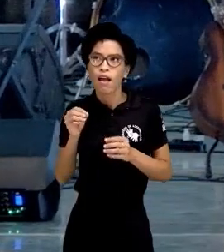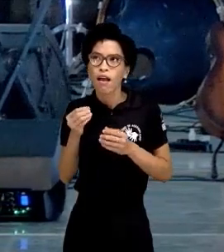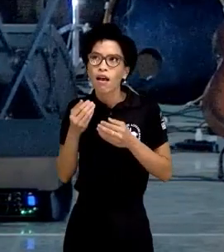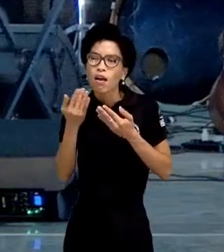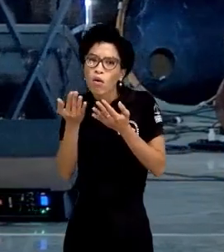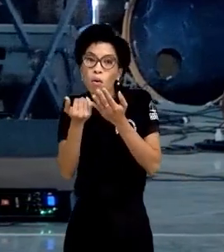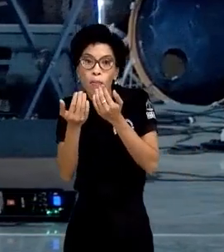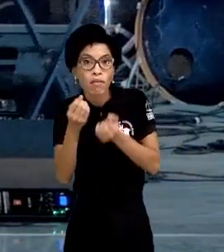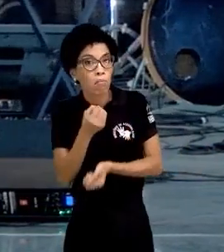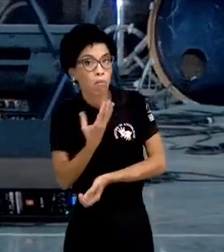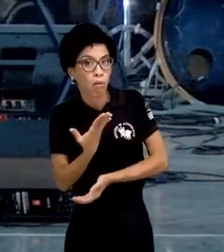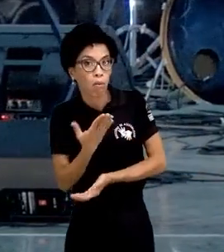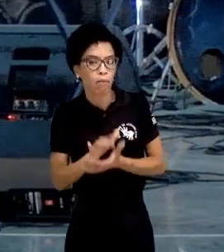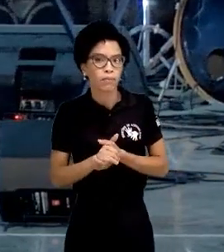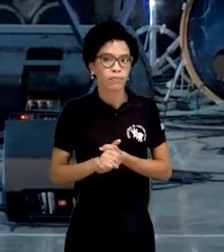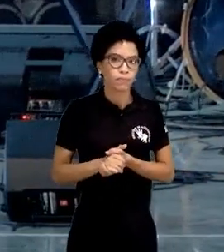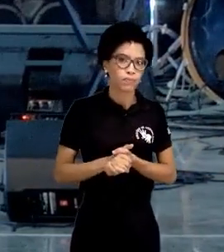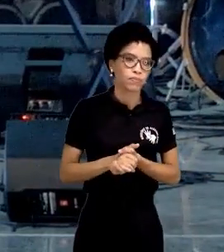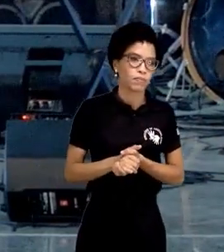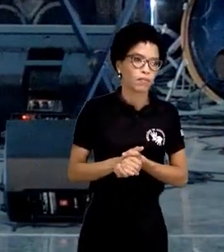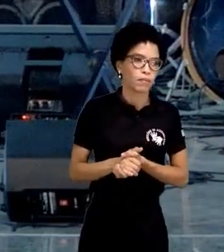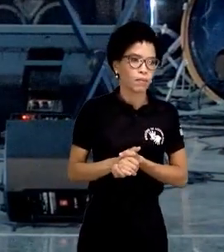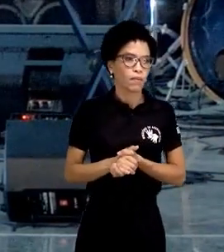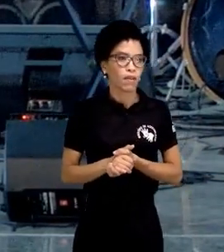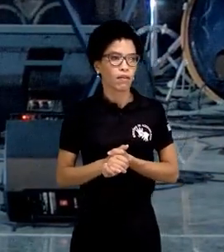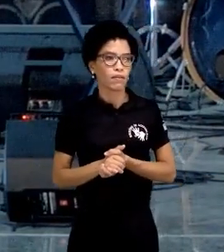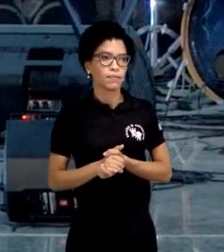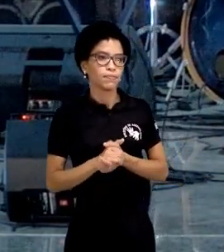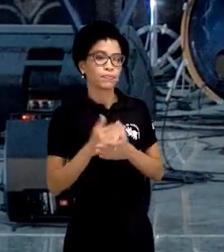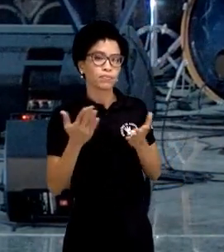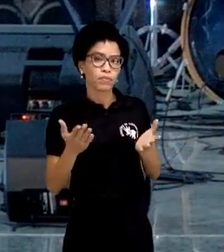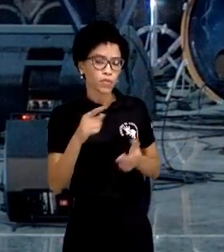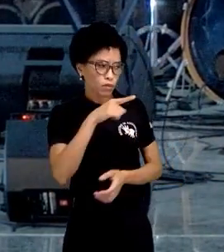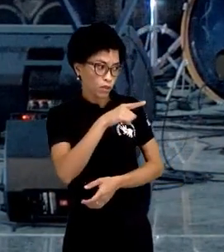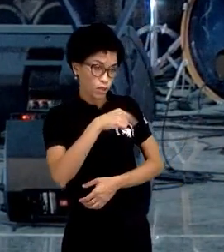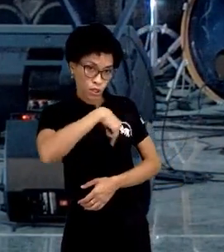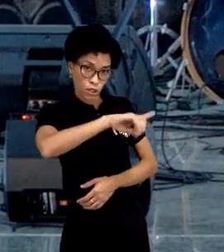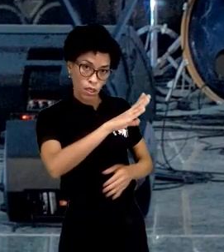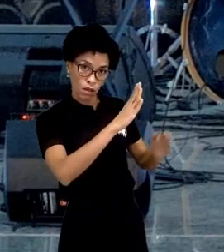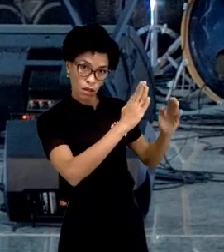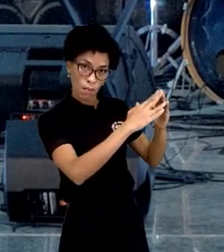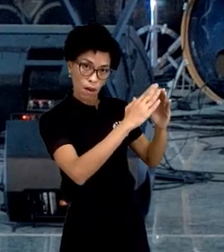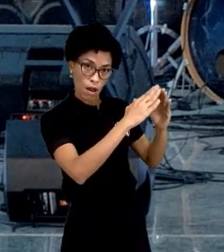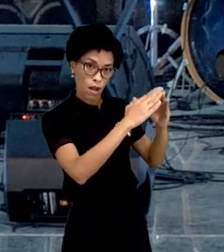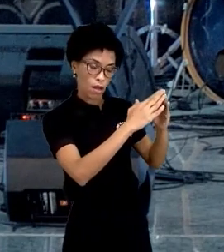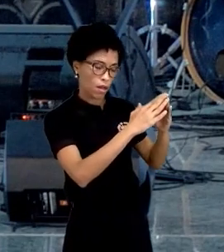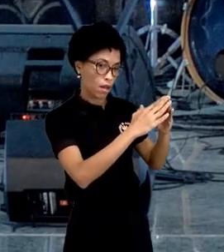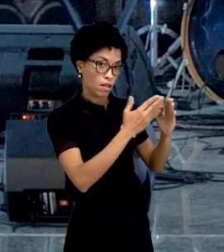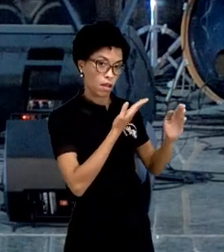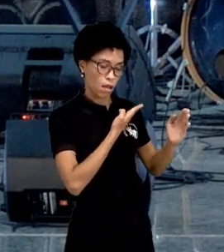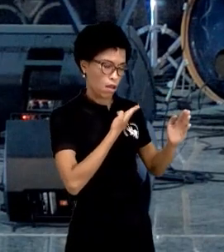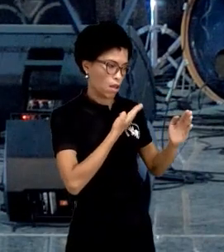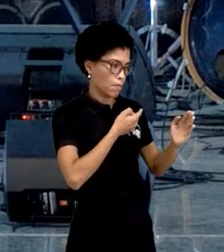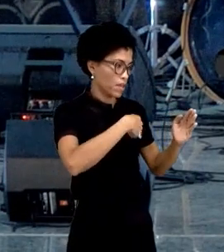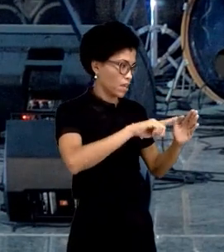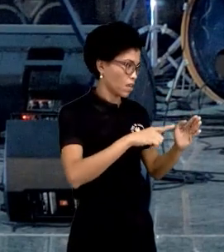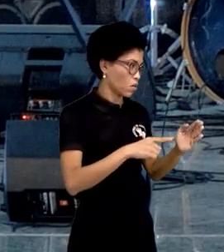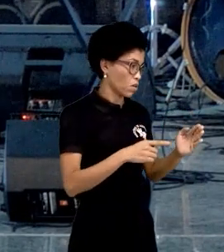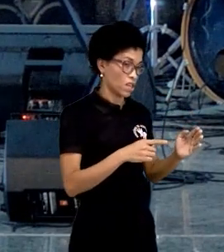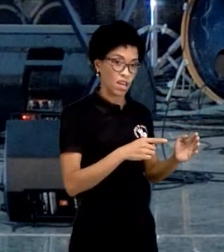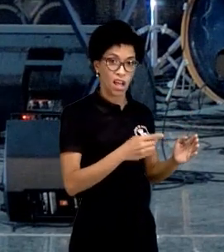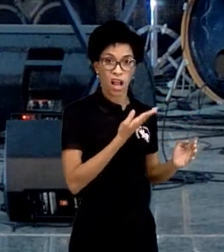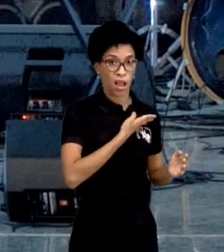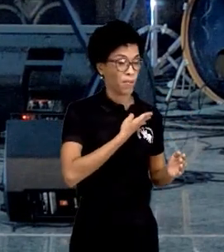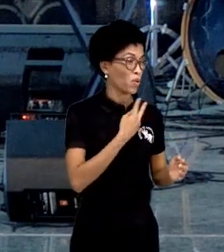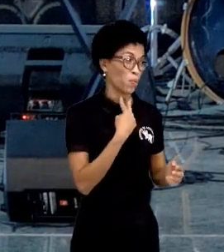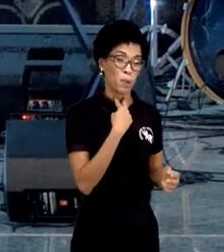e a comida é sem sal, qual é a sensação que você tem? Que aquela comida está sem gosto, não é não?